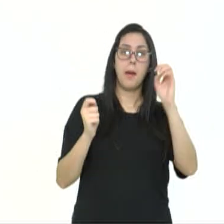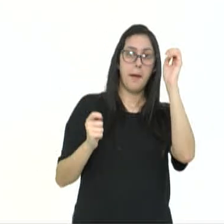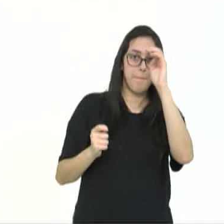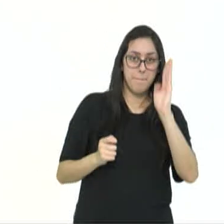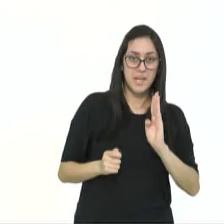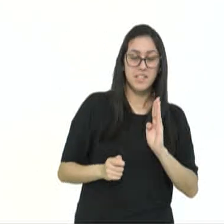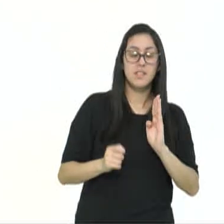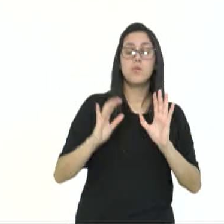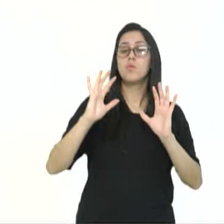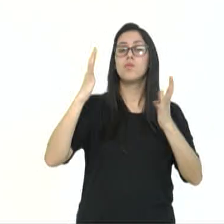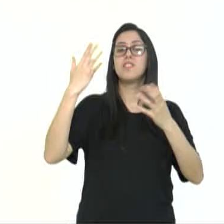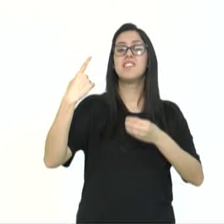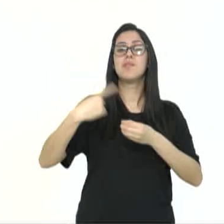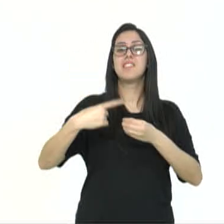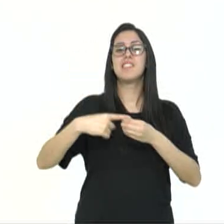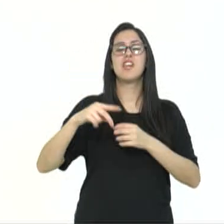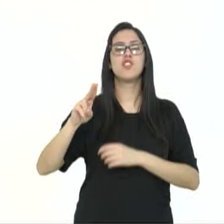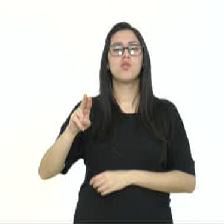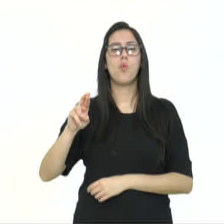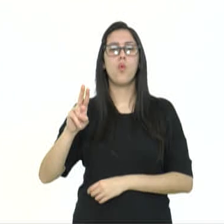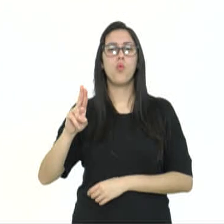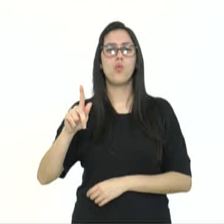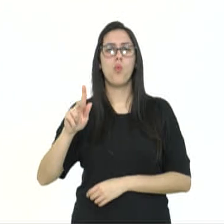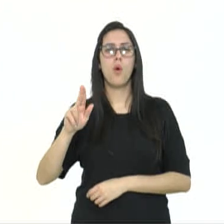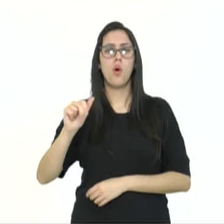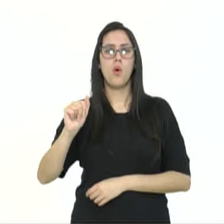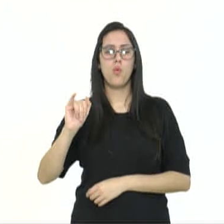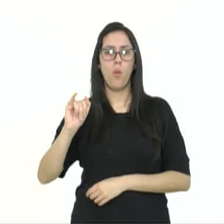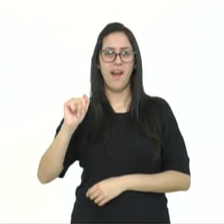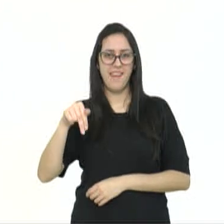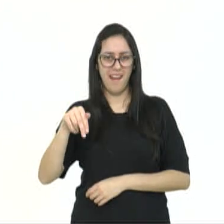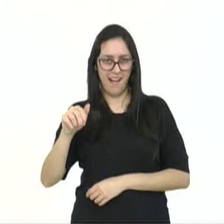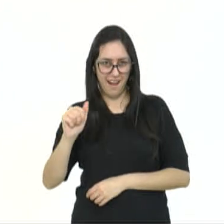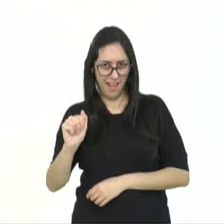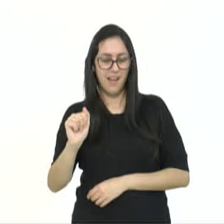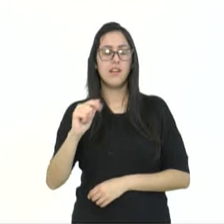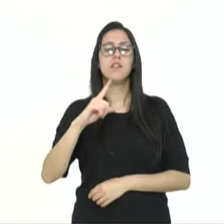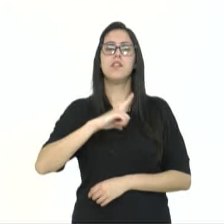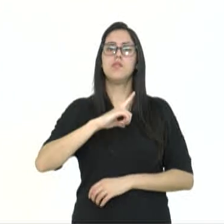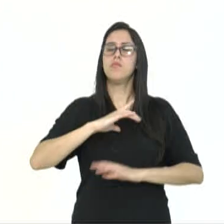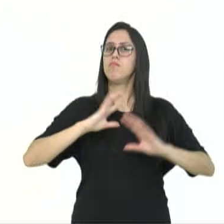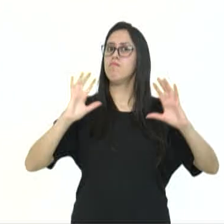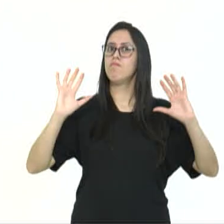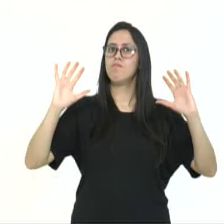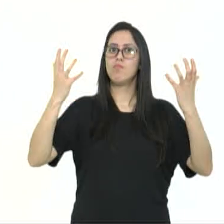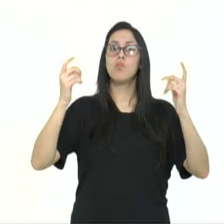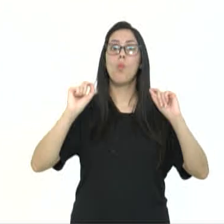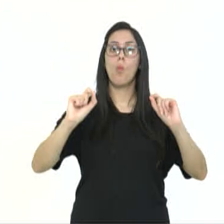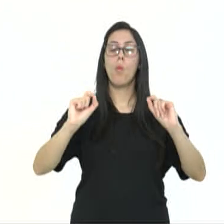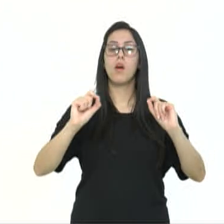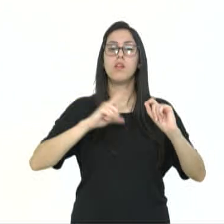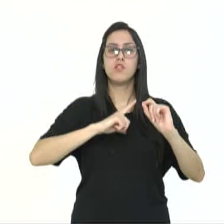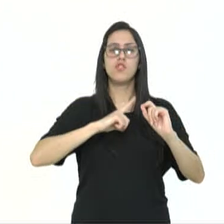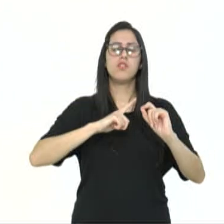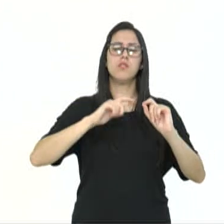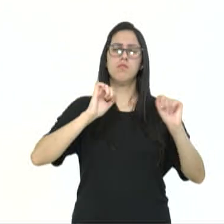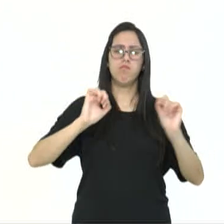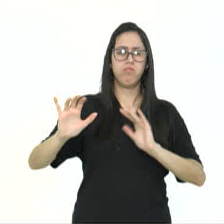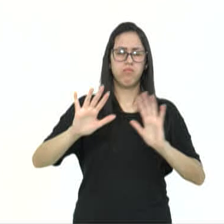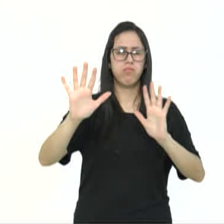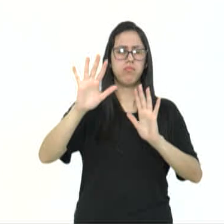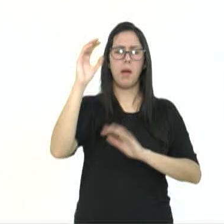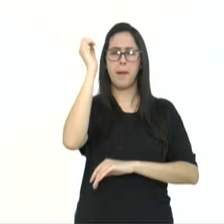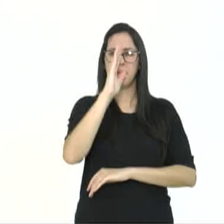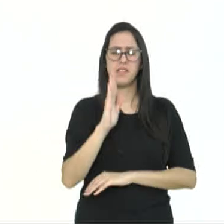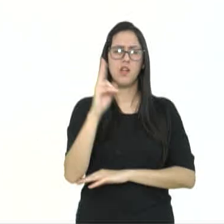de Uruguaiana, em que ali você vai ter um grande combate militar envolvendo tropas brasileiras, uruguaias,